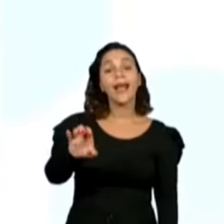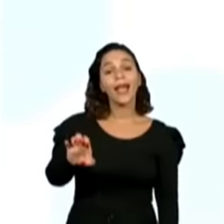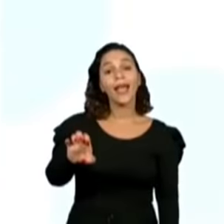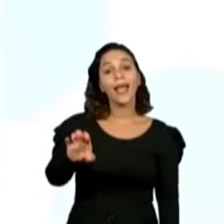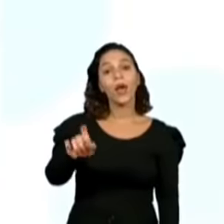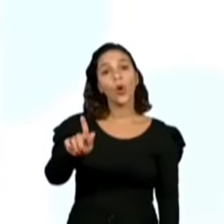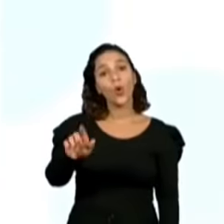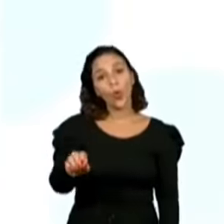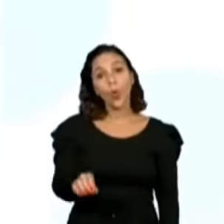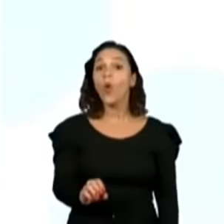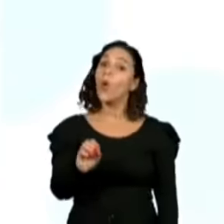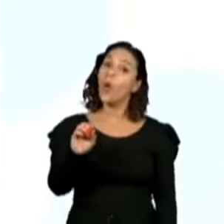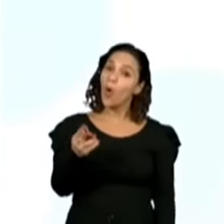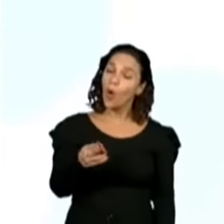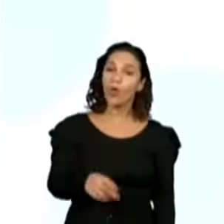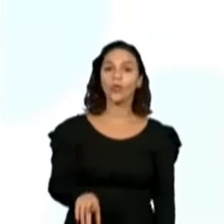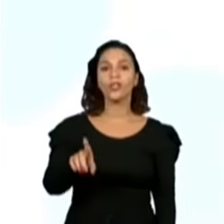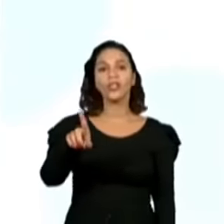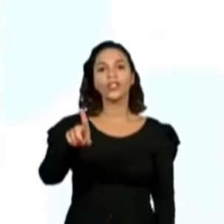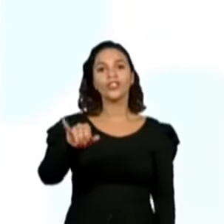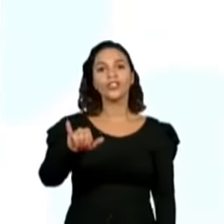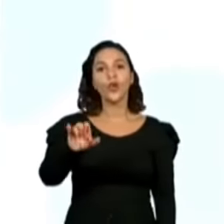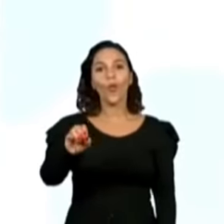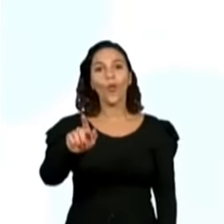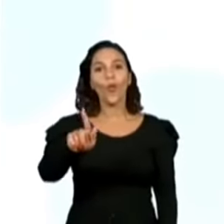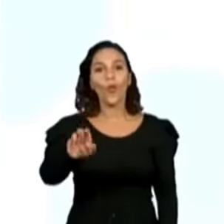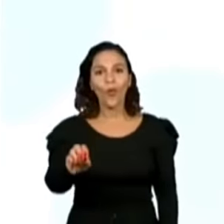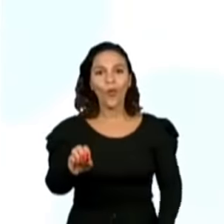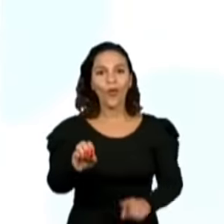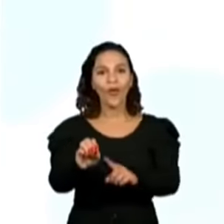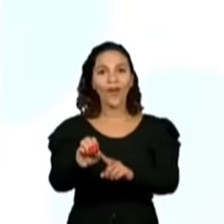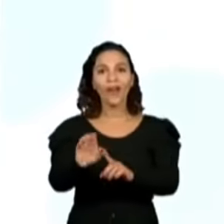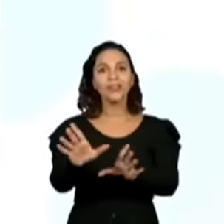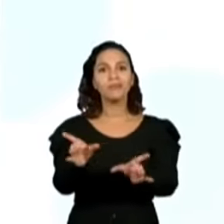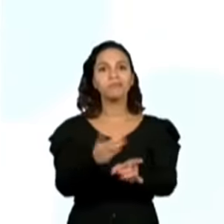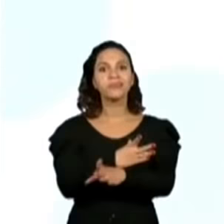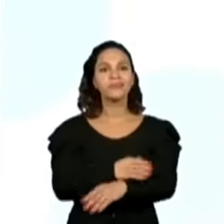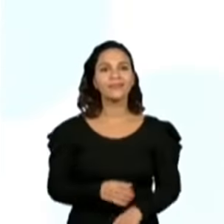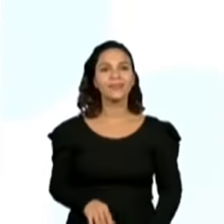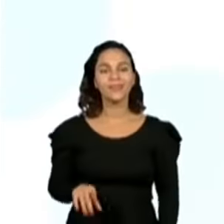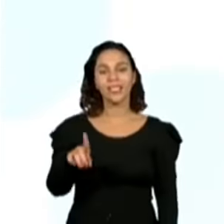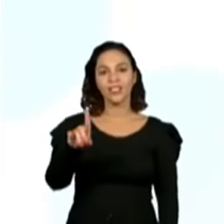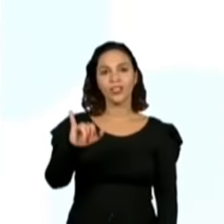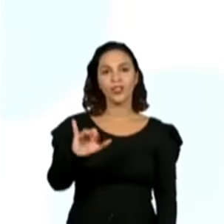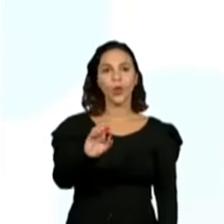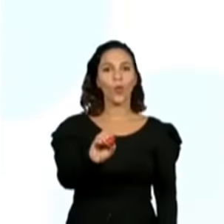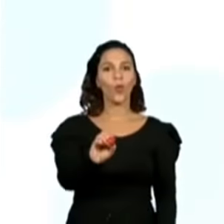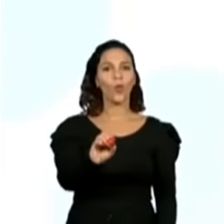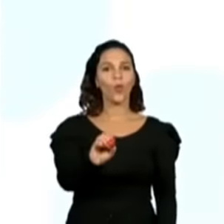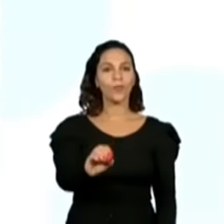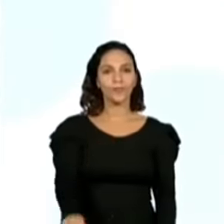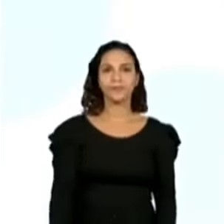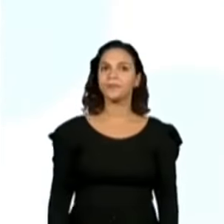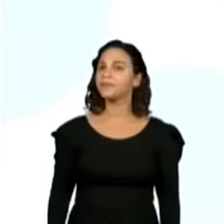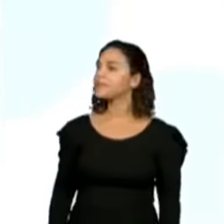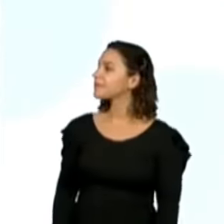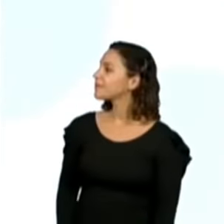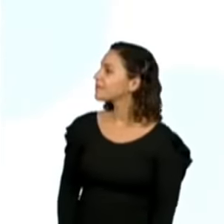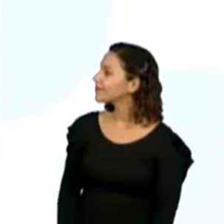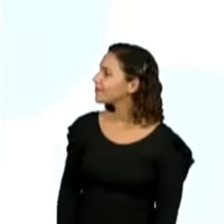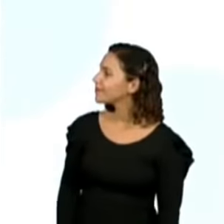do Diogo. Ou do Diogo. Porque então, aí já começa o Dio. Rádio. Muito